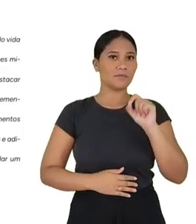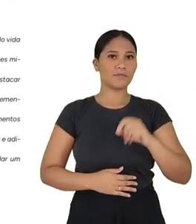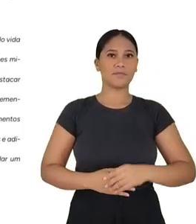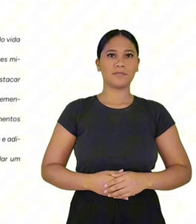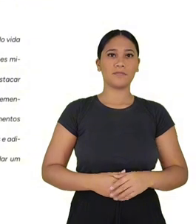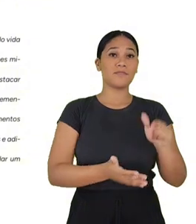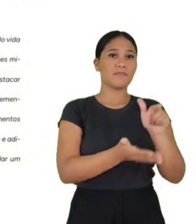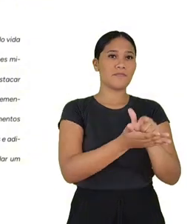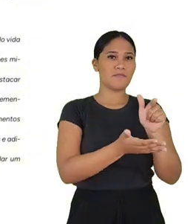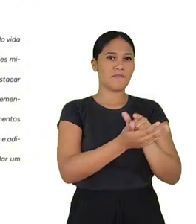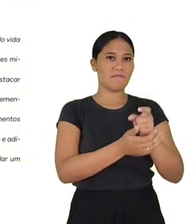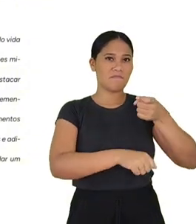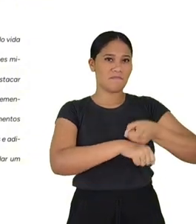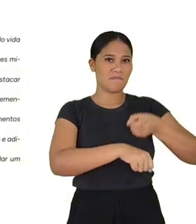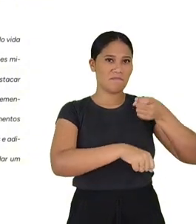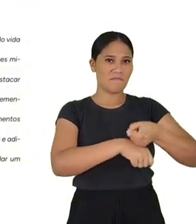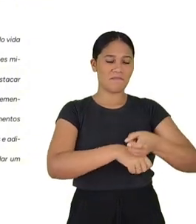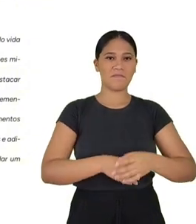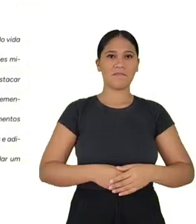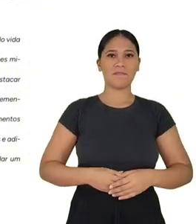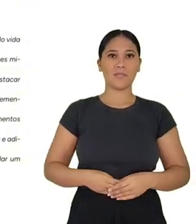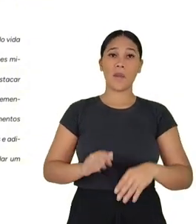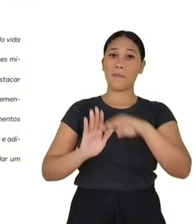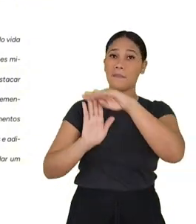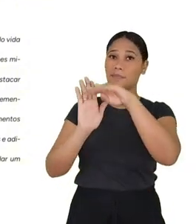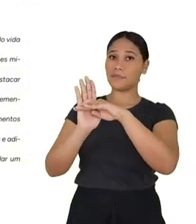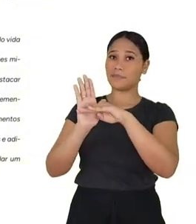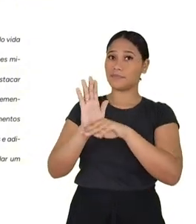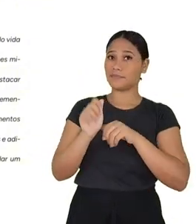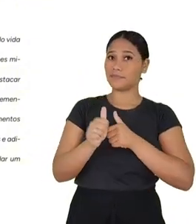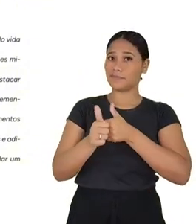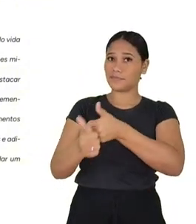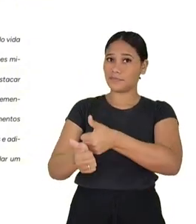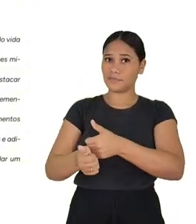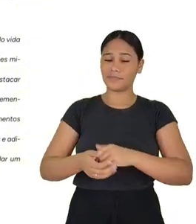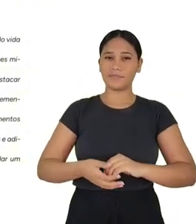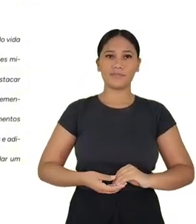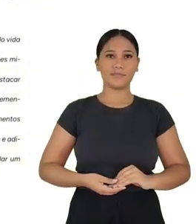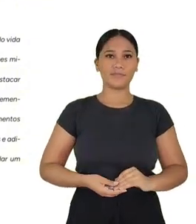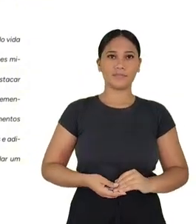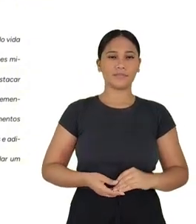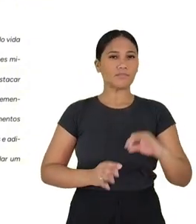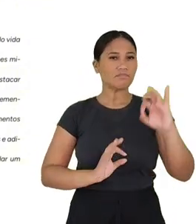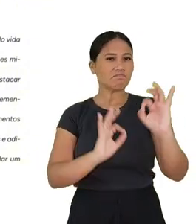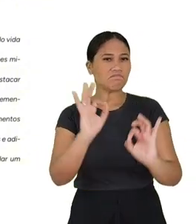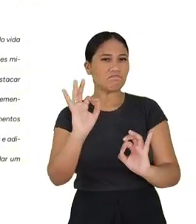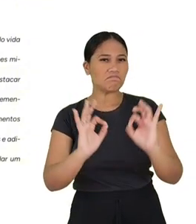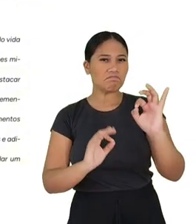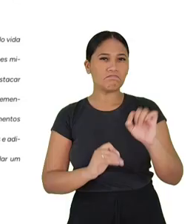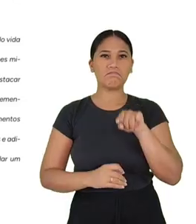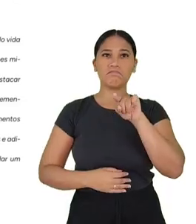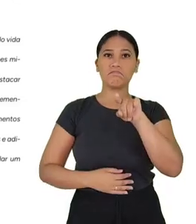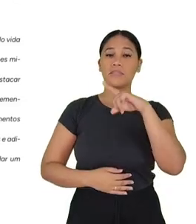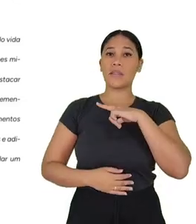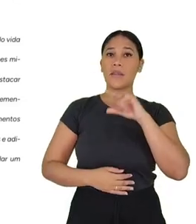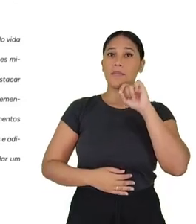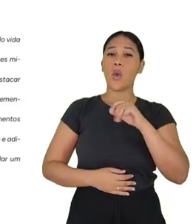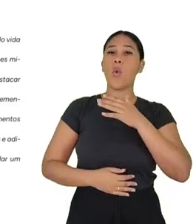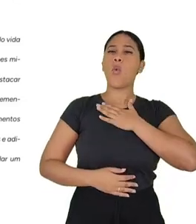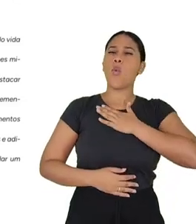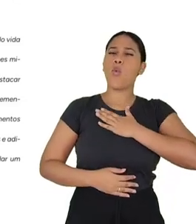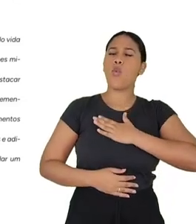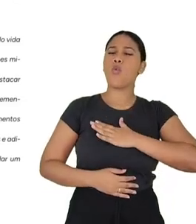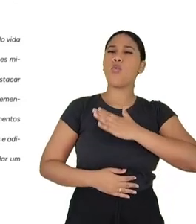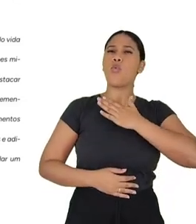necessários: encartes descartáveis em papelão. Manual de montagem. Passo 1. Separe